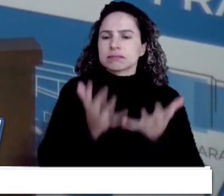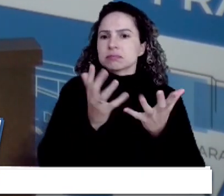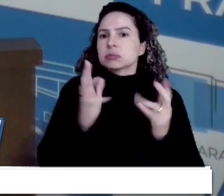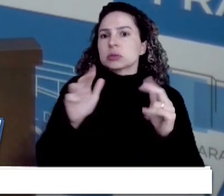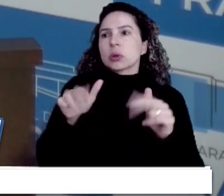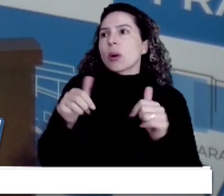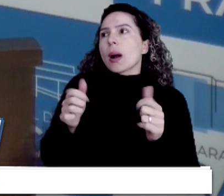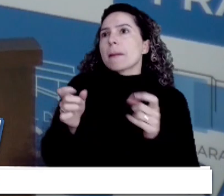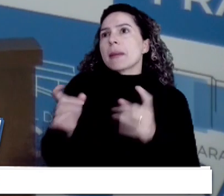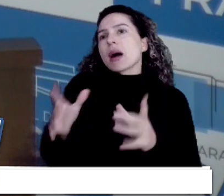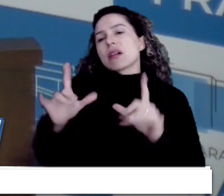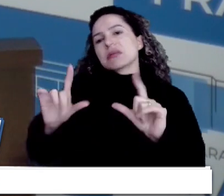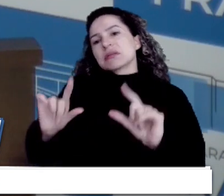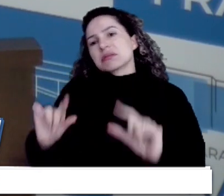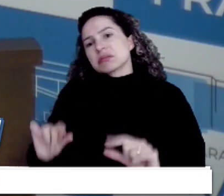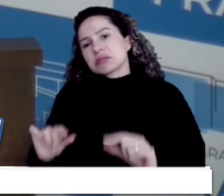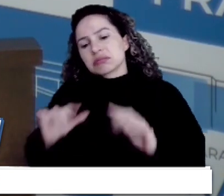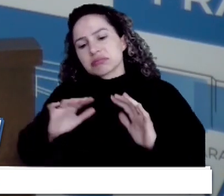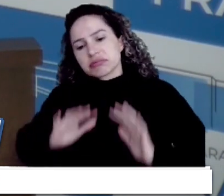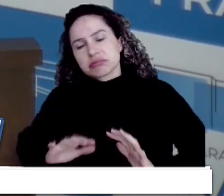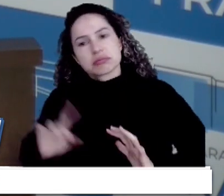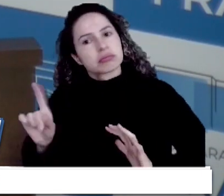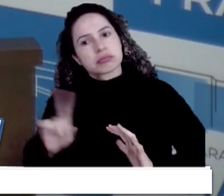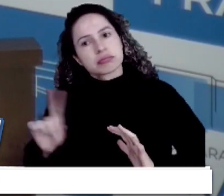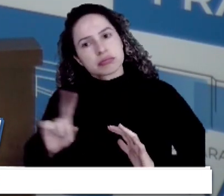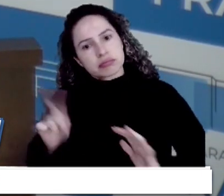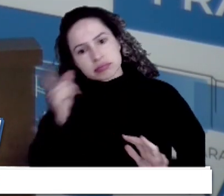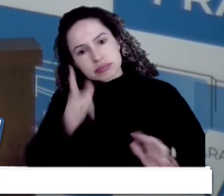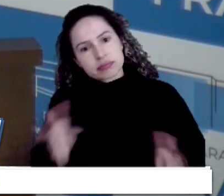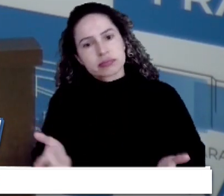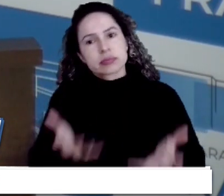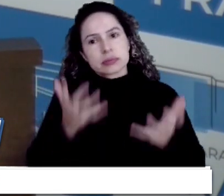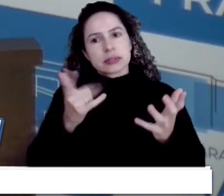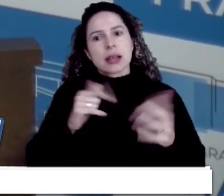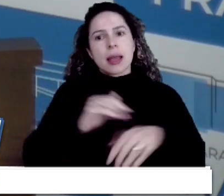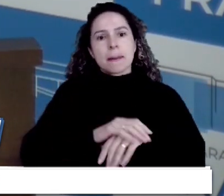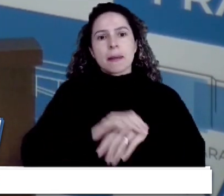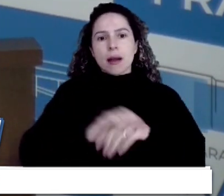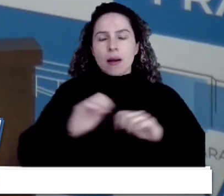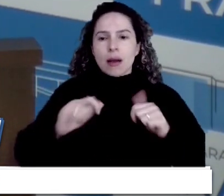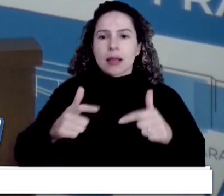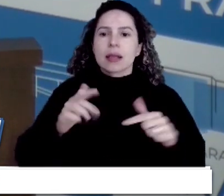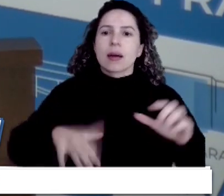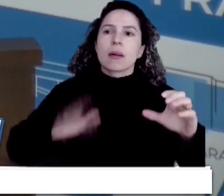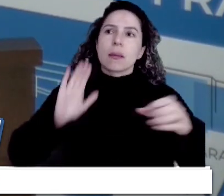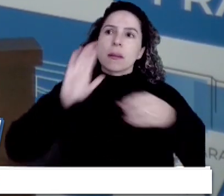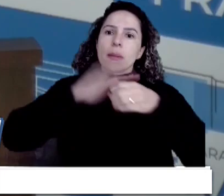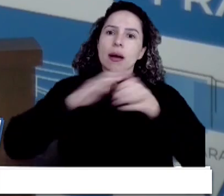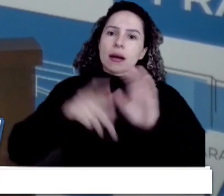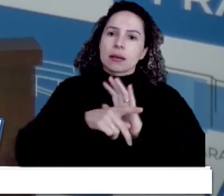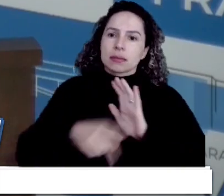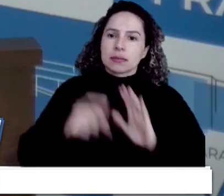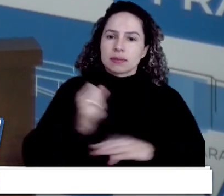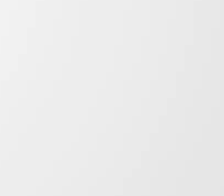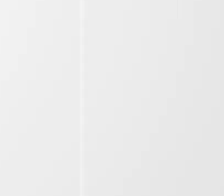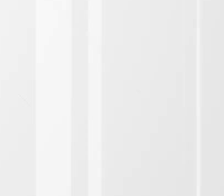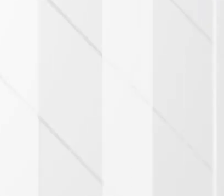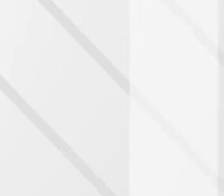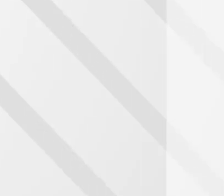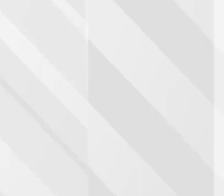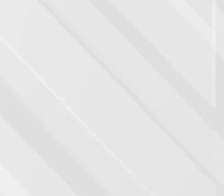chama se apagar, que é a prática do basquetebol aqui na cidade de Franca. Obrigado, presidente.